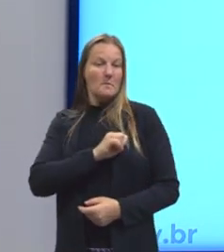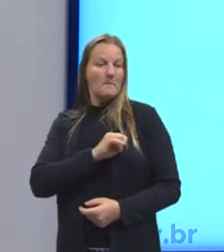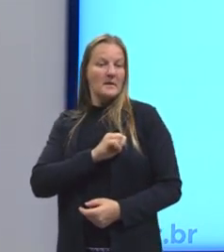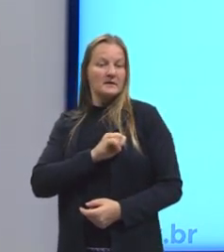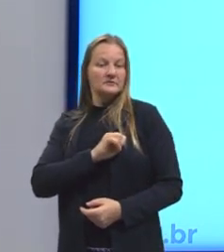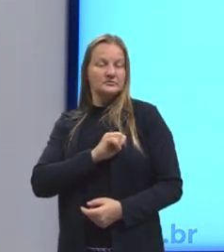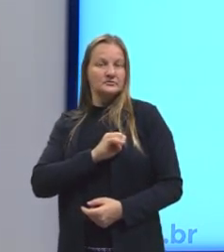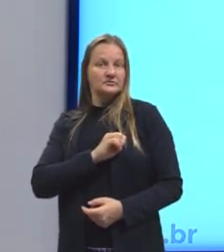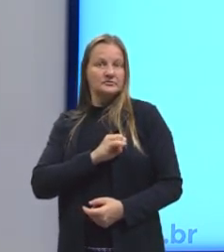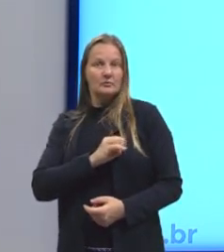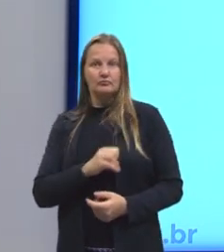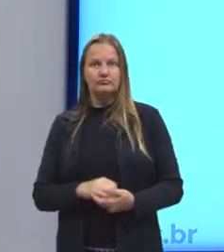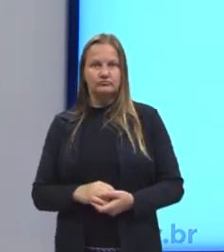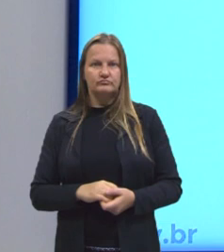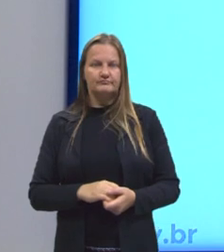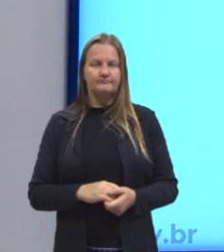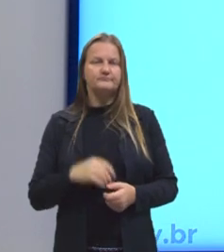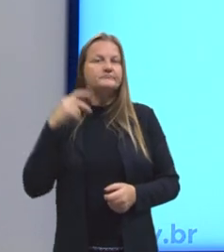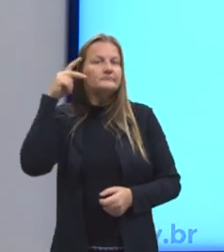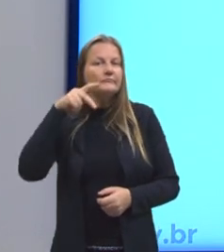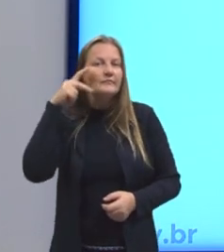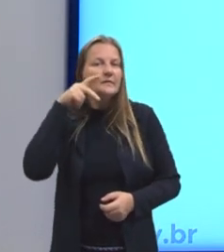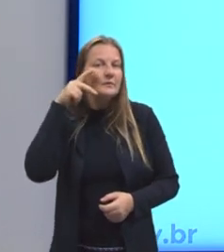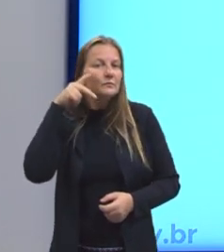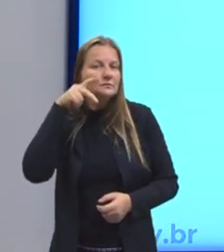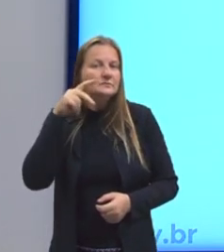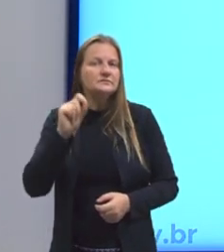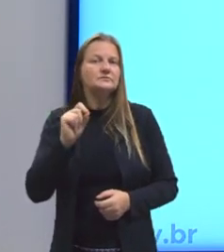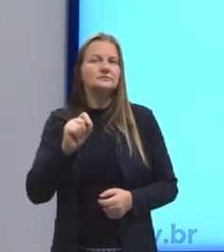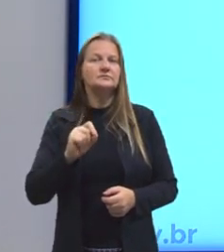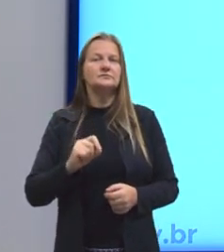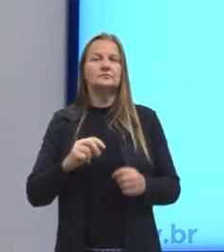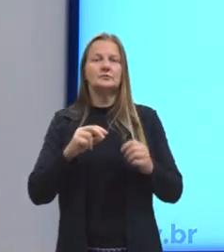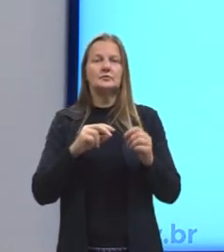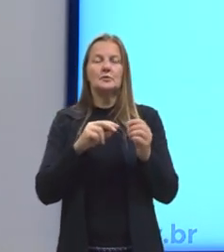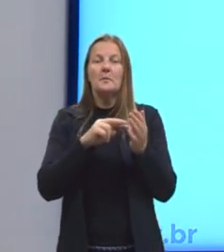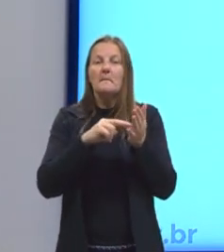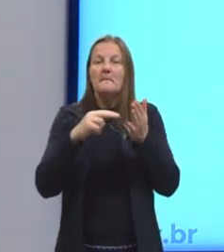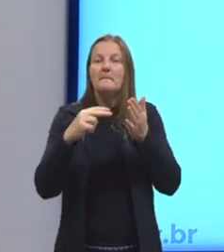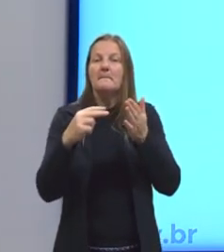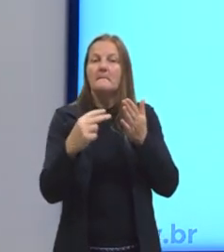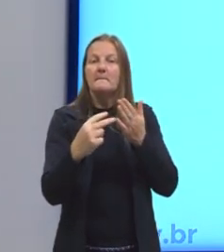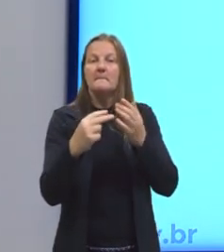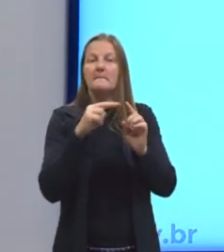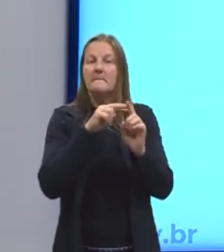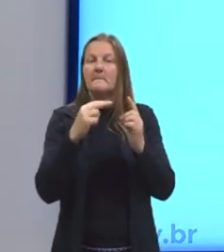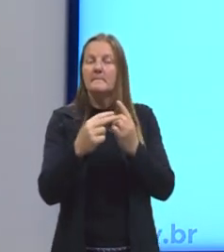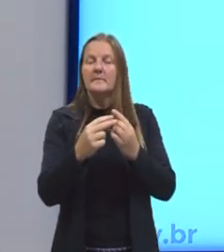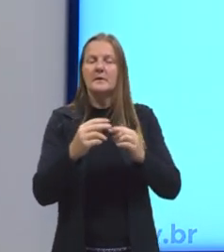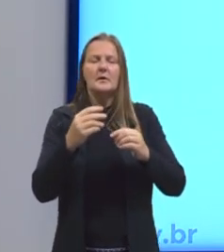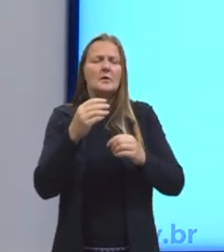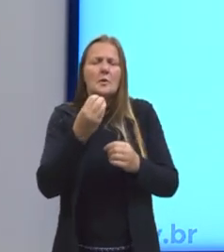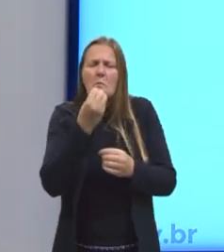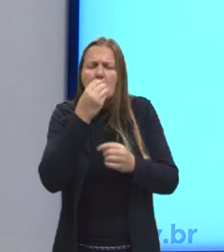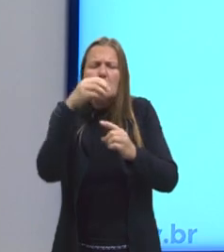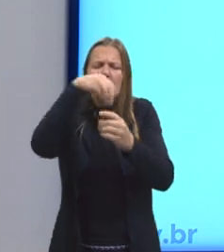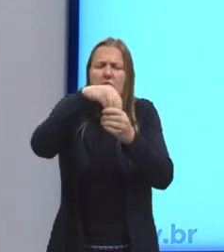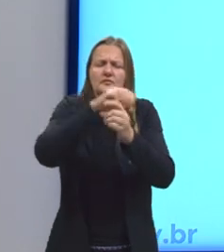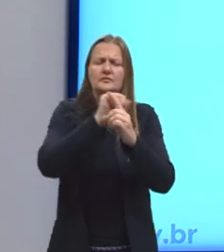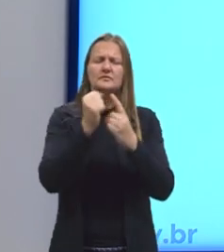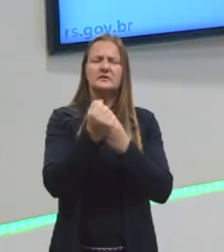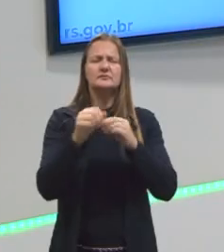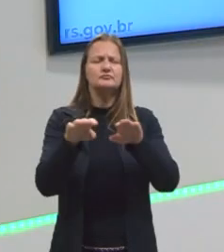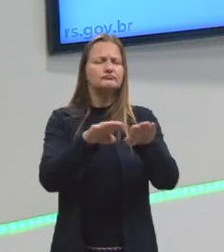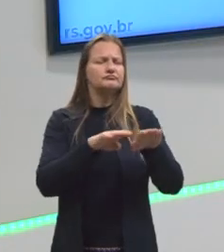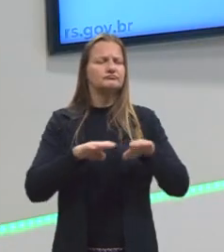e portanto então a política EA política que diz respeito ao bem comum a sociedade ela não deve